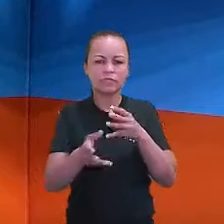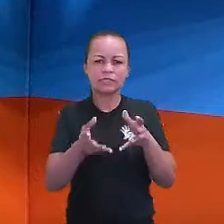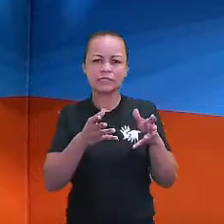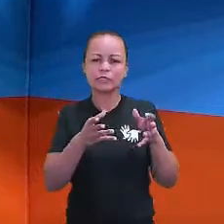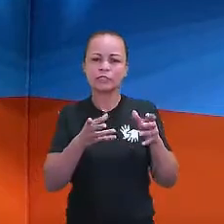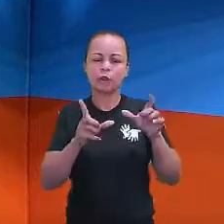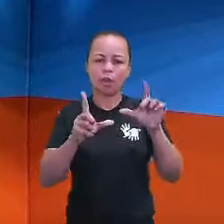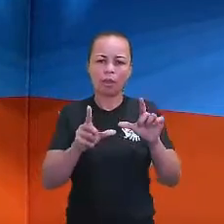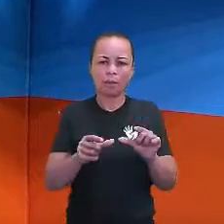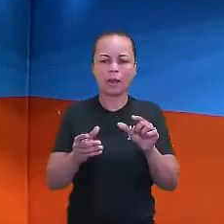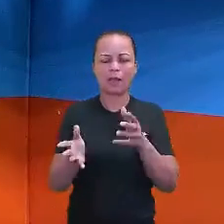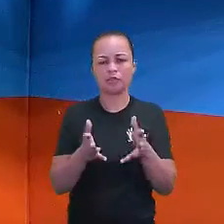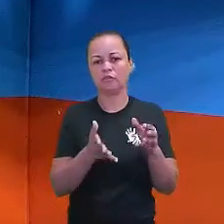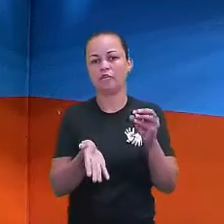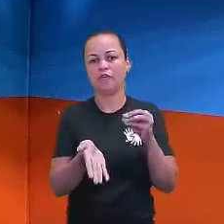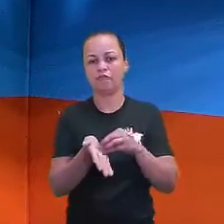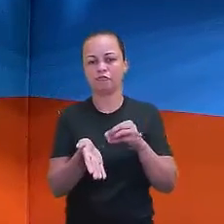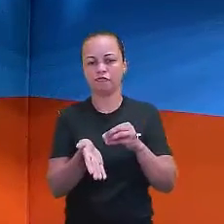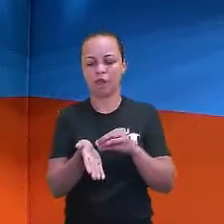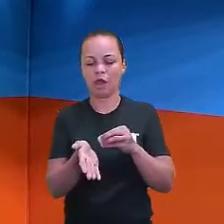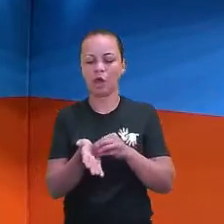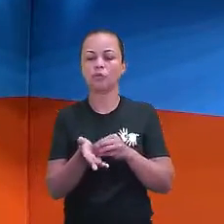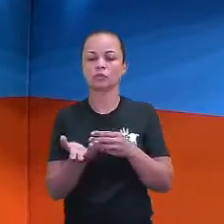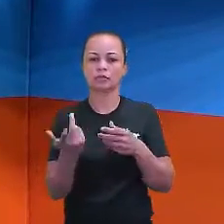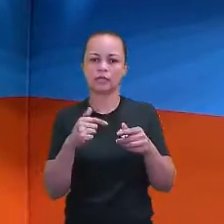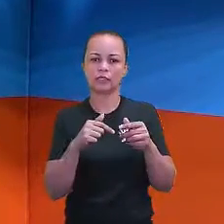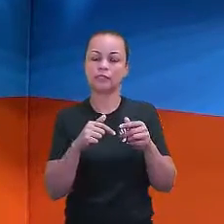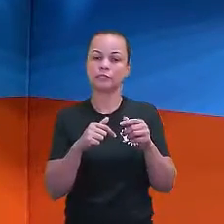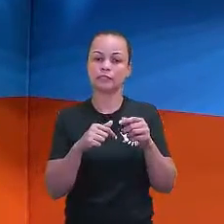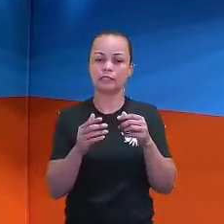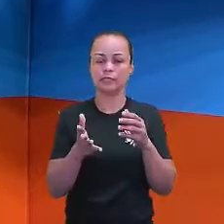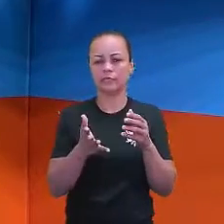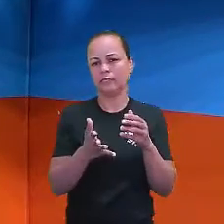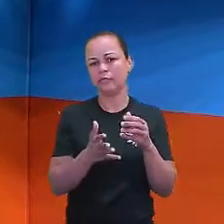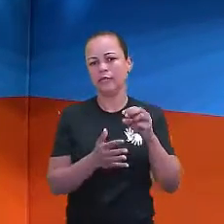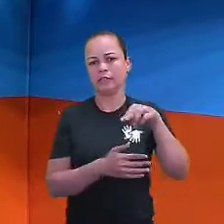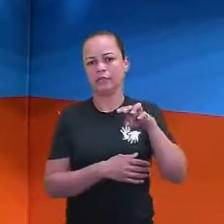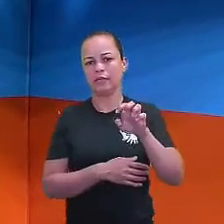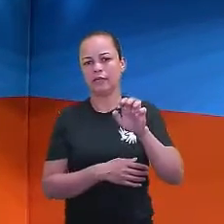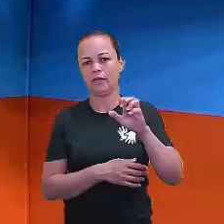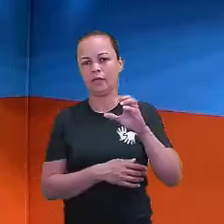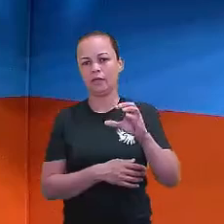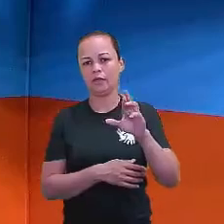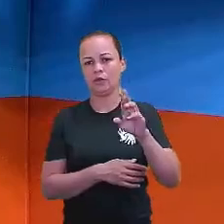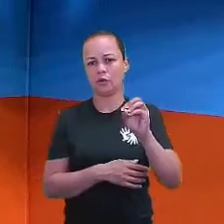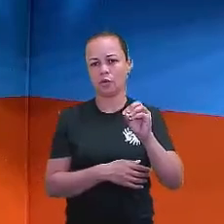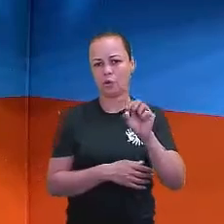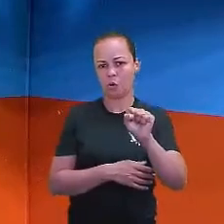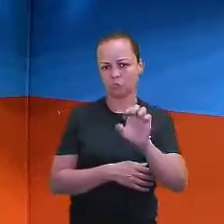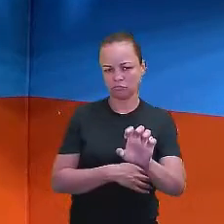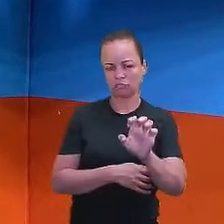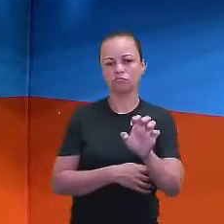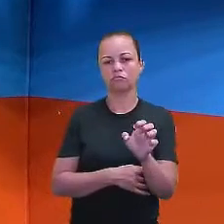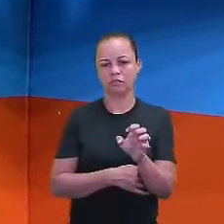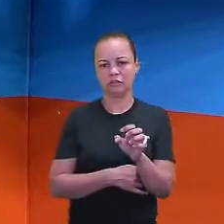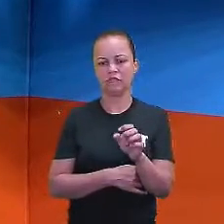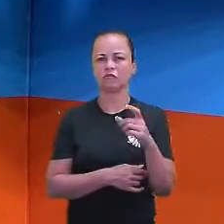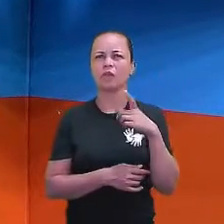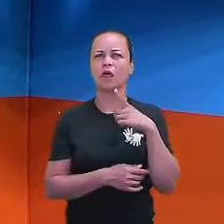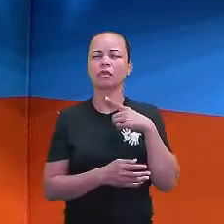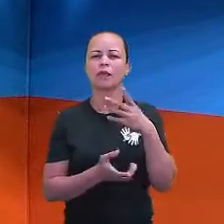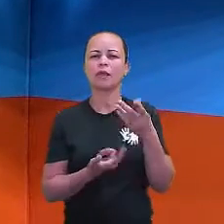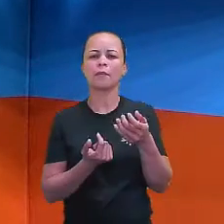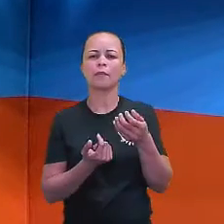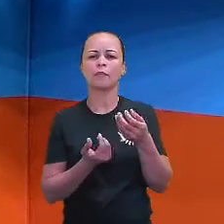alguns casos, a falta total, a necrose, a morte. Imagina você estar em estado de anoxia. Você ter a morte